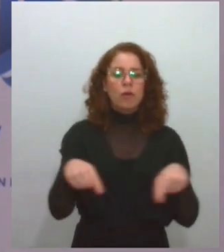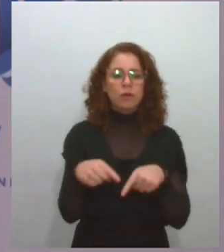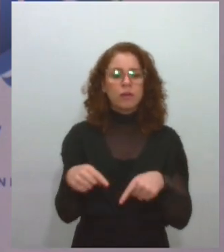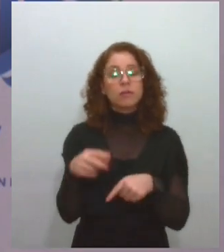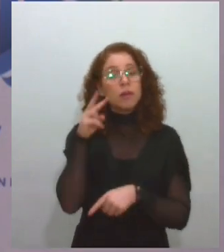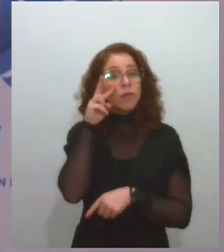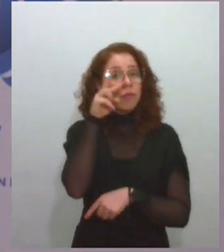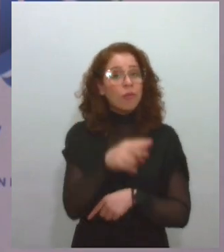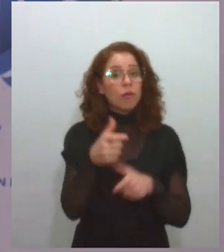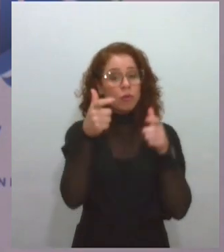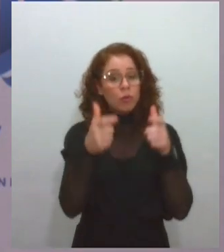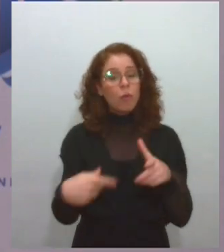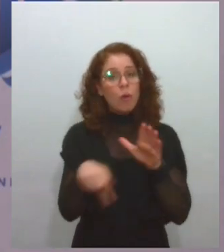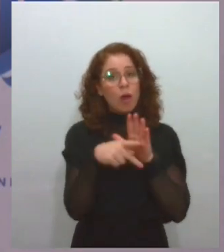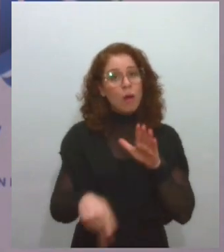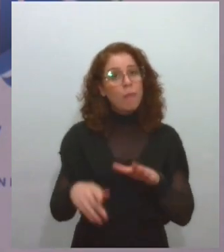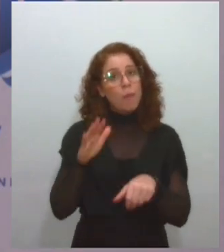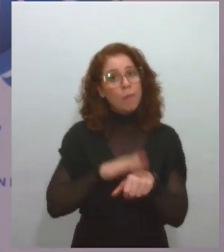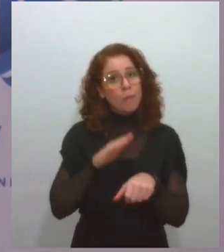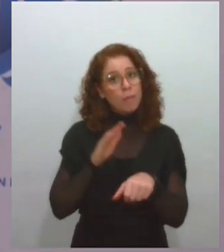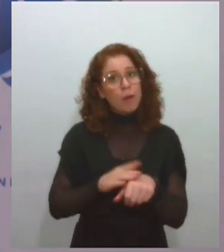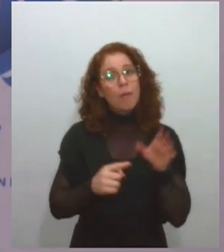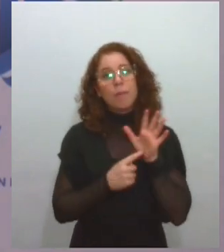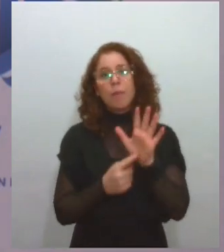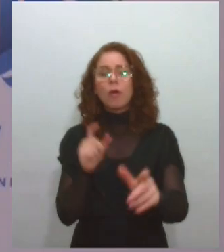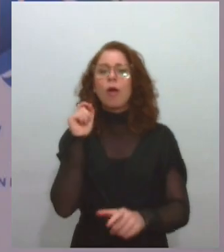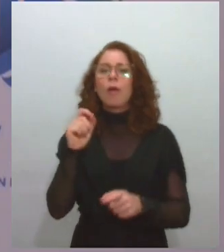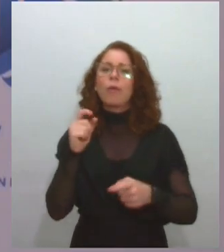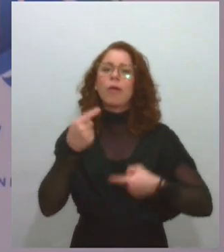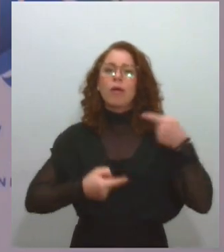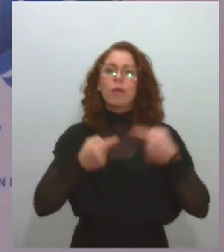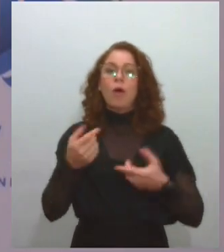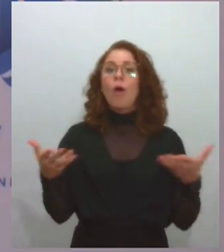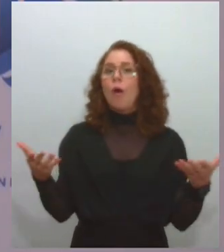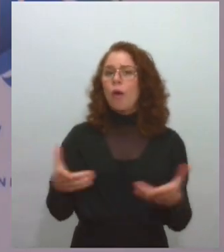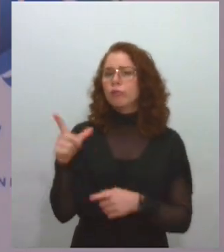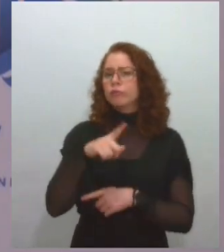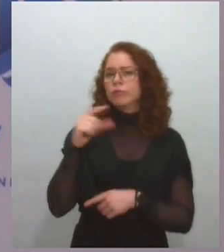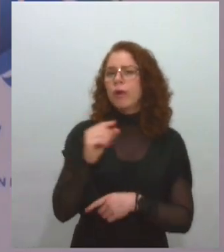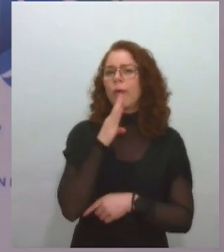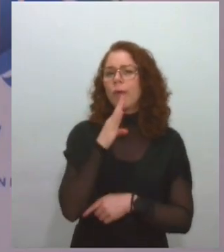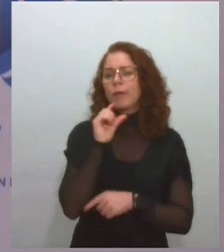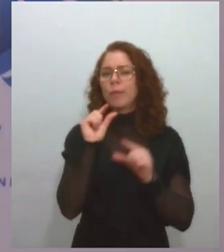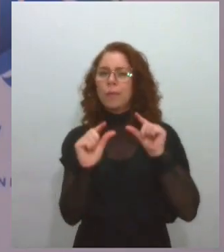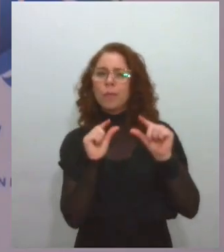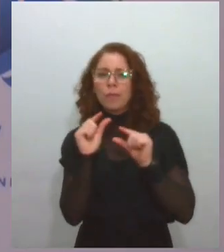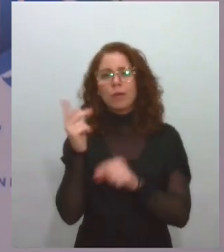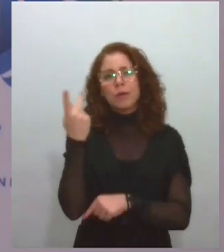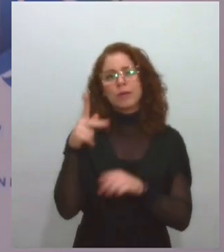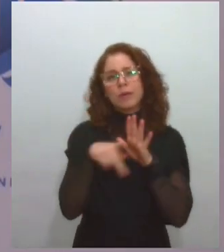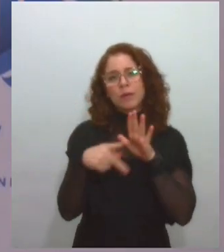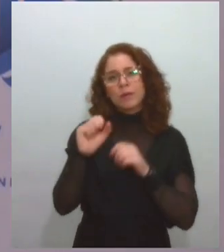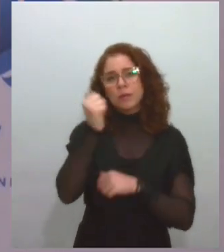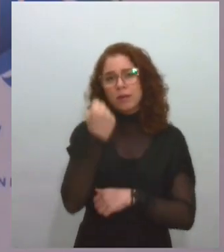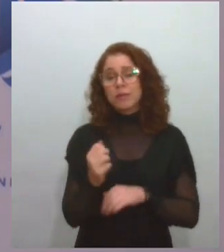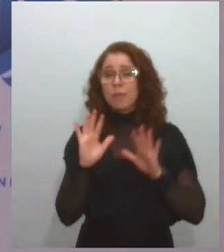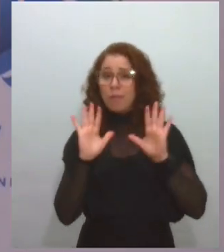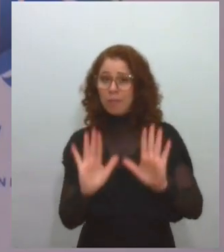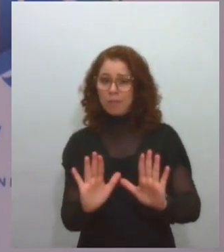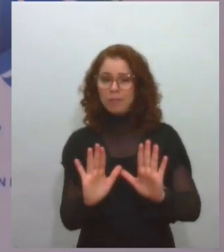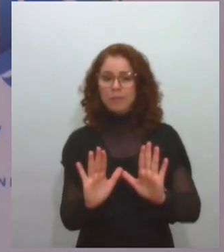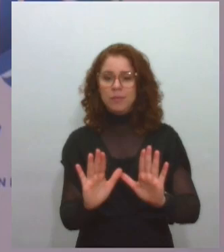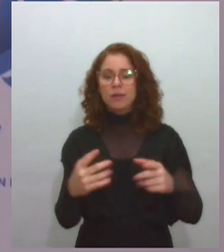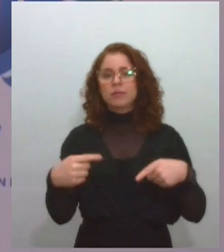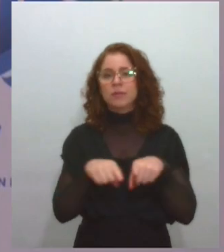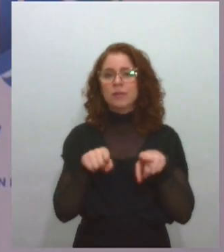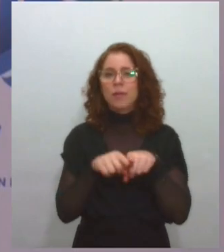a importância e o que é política. Hoje eles saíram daqui conhecendo um pouco da história de Sergipe, mais, né, a história da praça, né, a